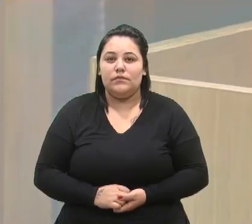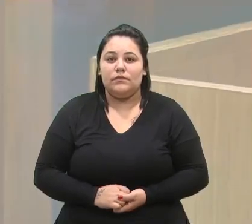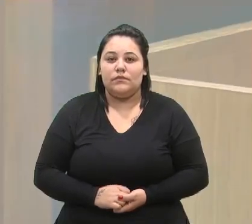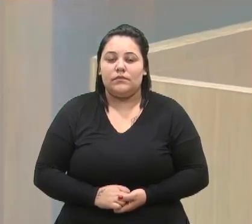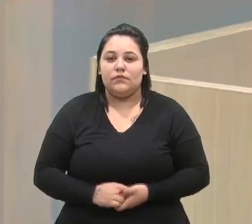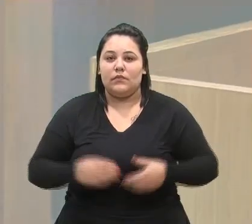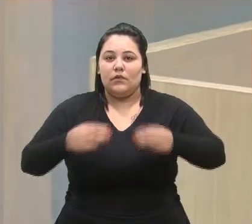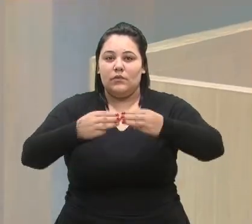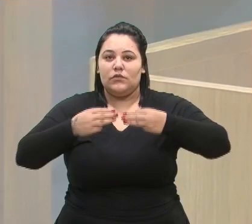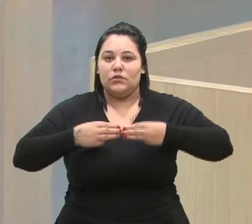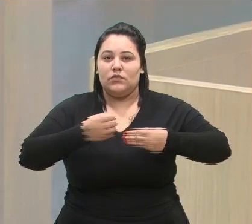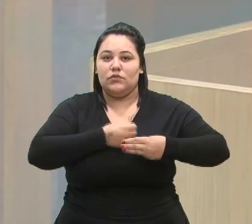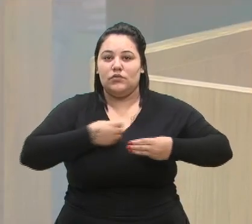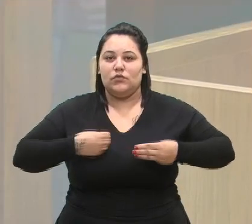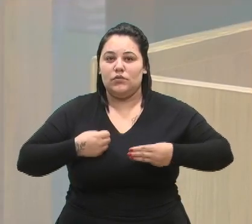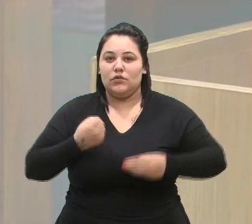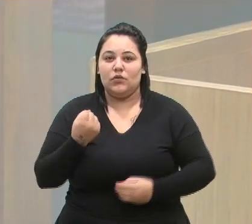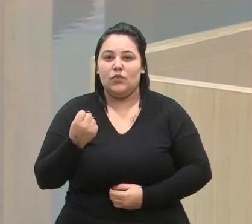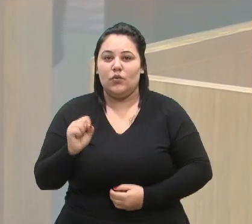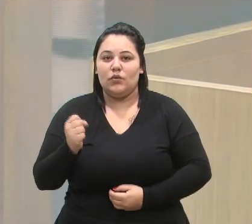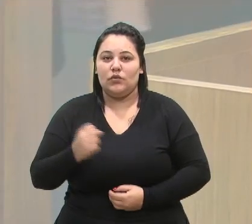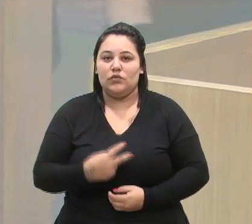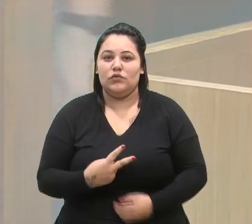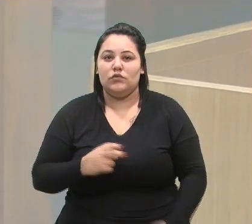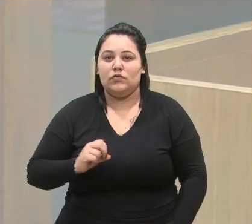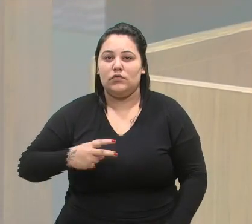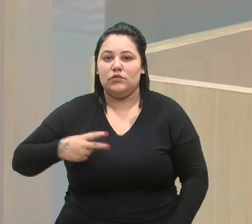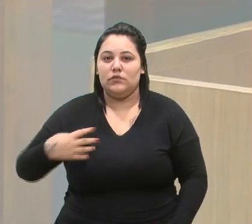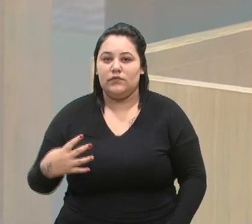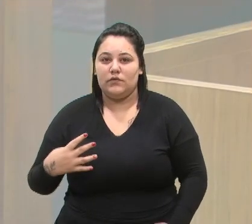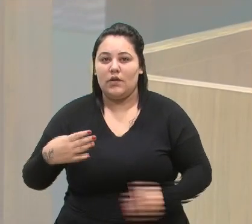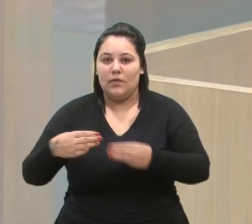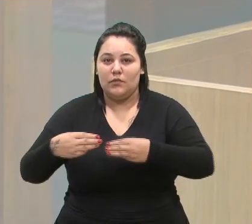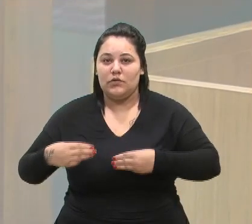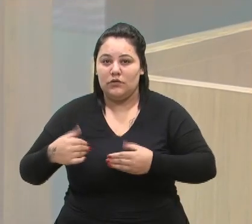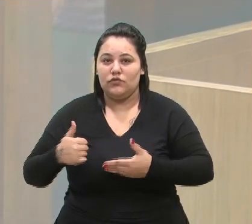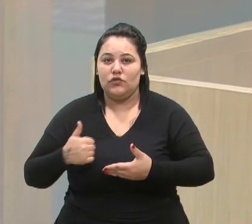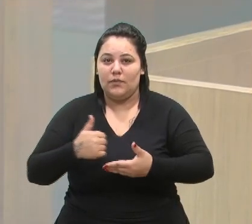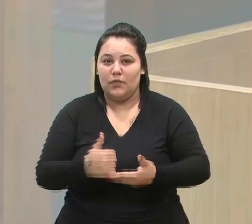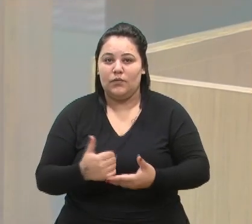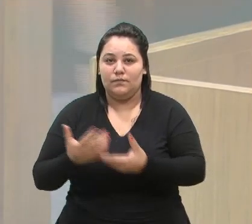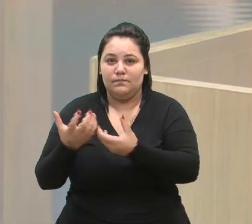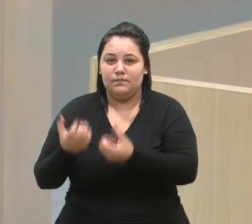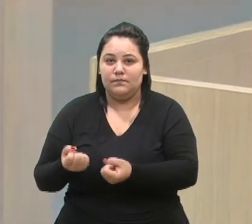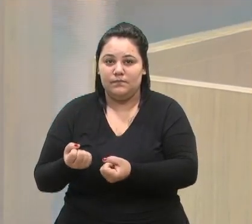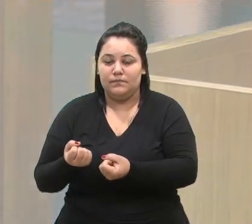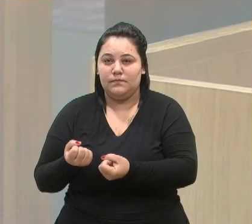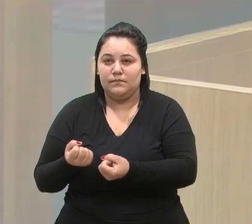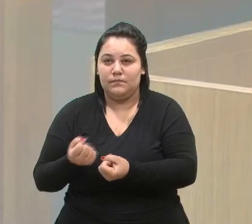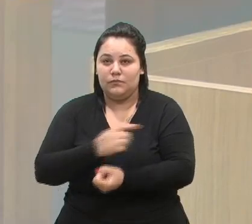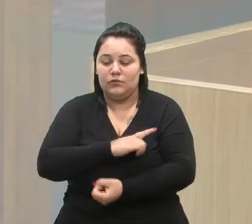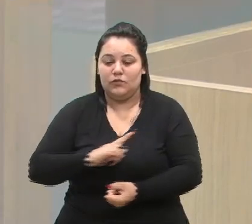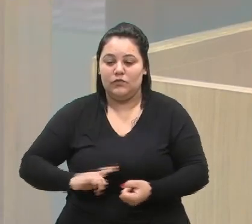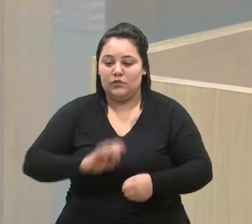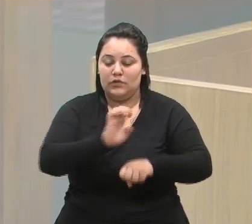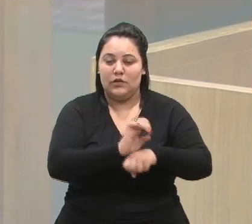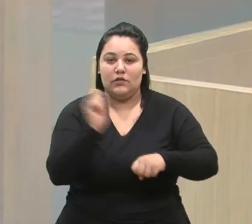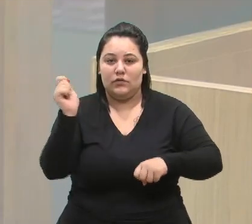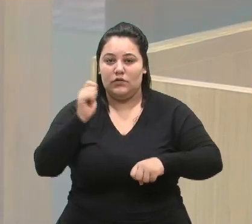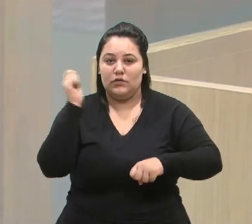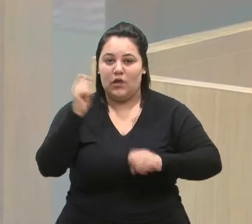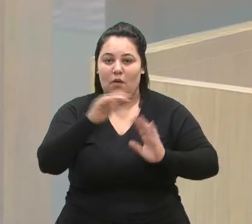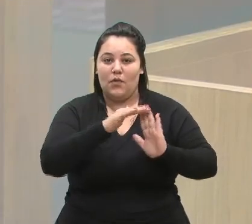A moção número 8 de 2024 é a moção de apoio à adesão do Governo do Estado do Rio Grande do Sul ao